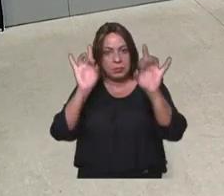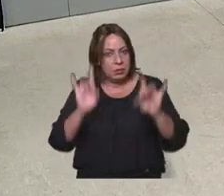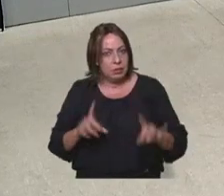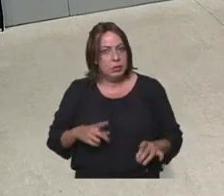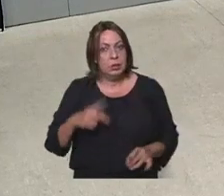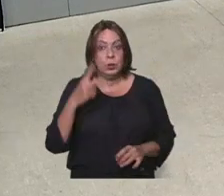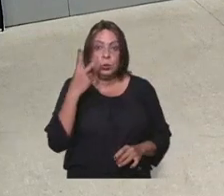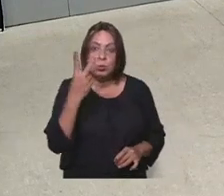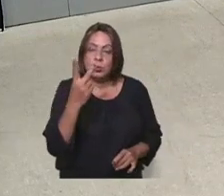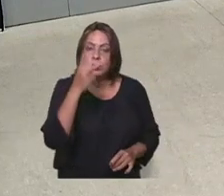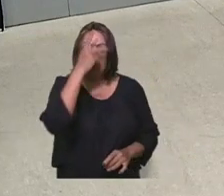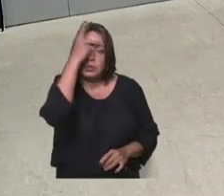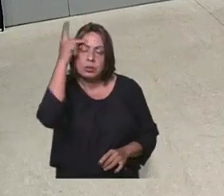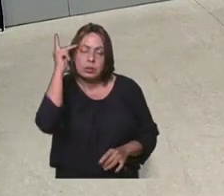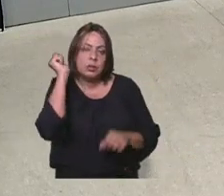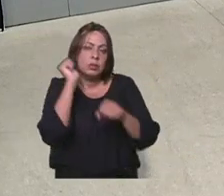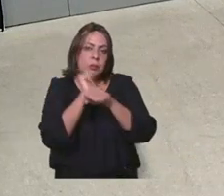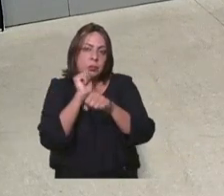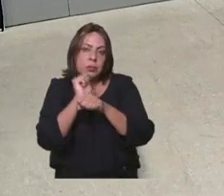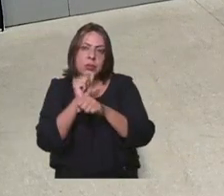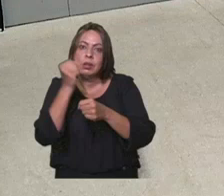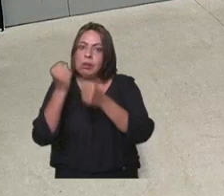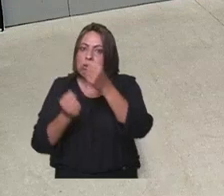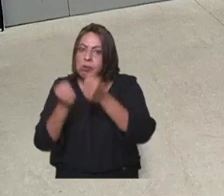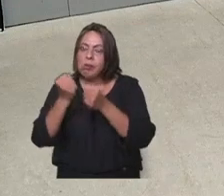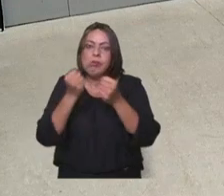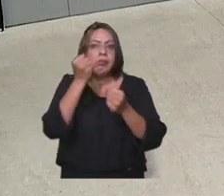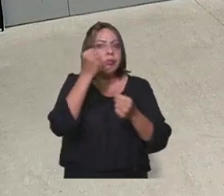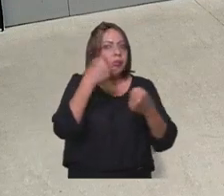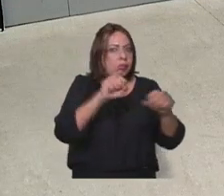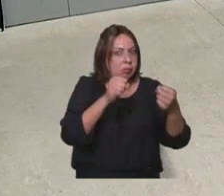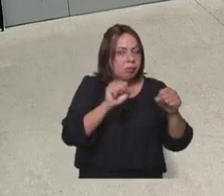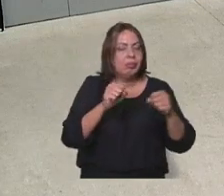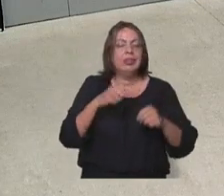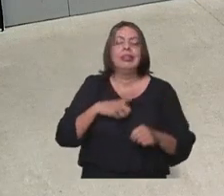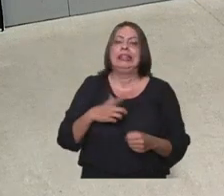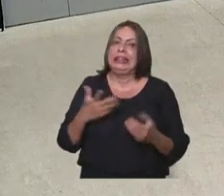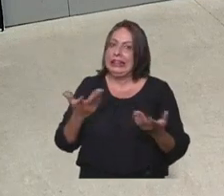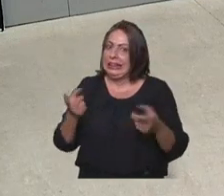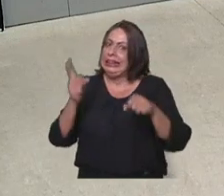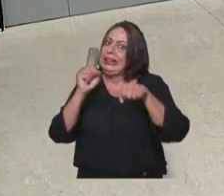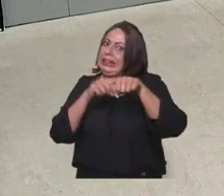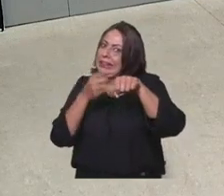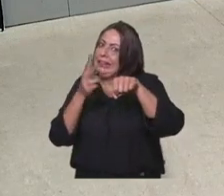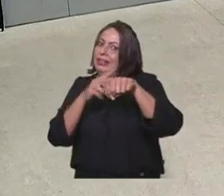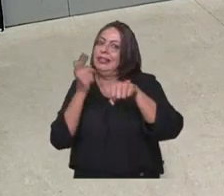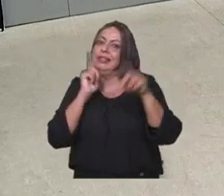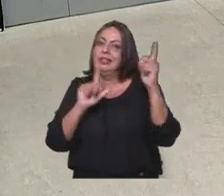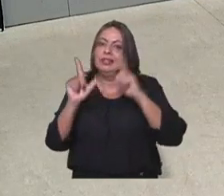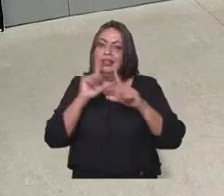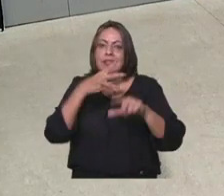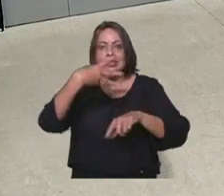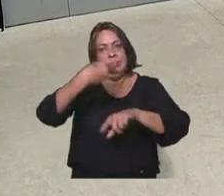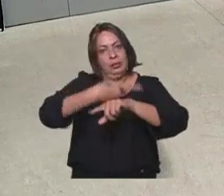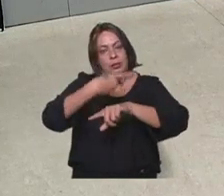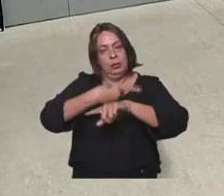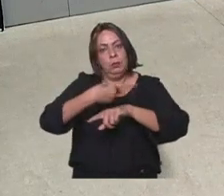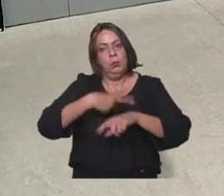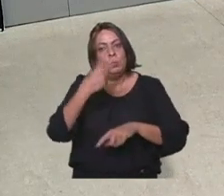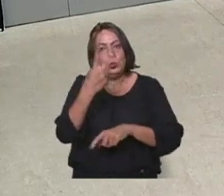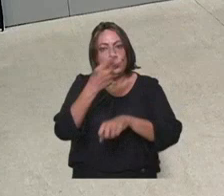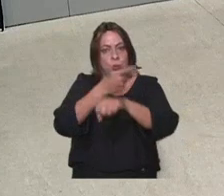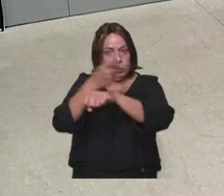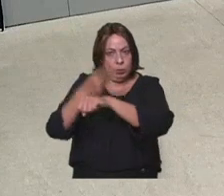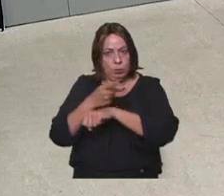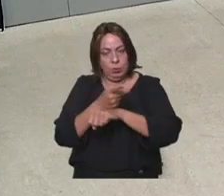Dois títulos na expectativa por dois prêmios, é? Premiação em dose dupla. No nosso quarto prêmio temos dois prêmios